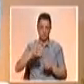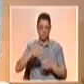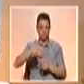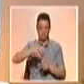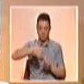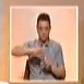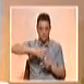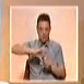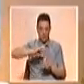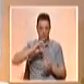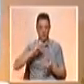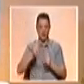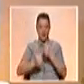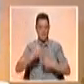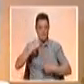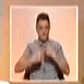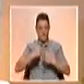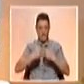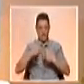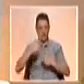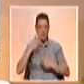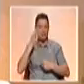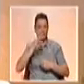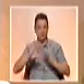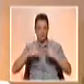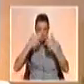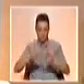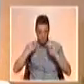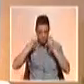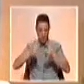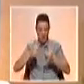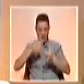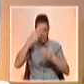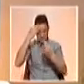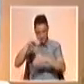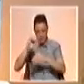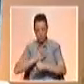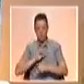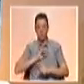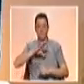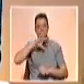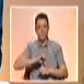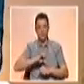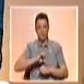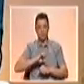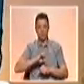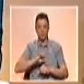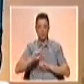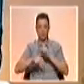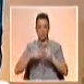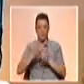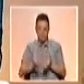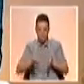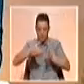das suas necessidades. Também lavo a máquina, vou... E tento passar isso para os meus filhos, que eu acho importantíssimo. Em que outro dia eles me ajudaram com um